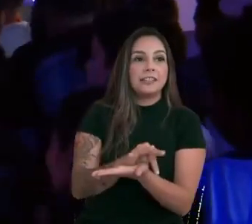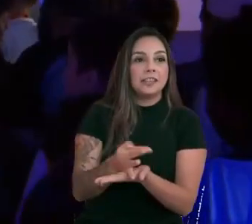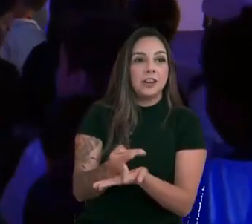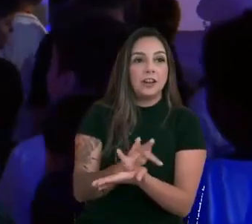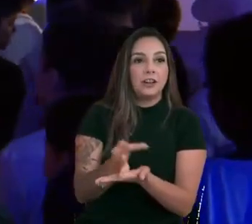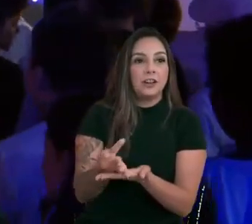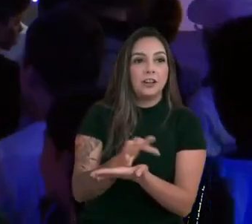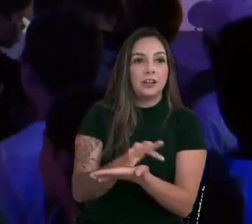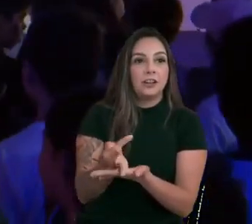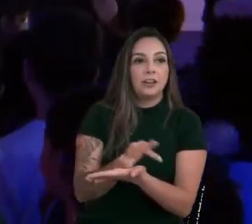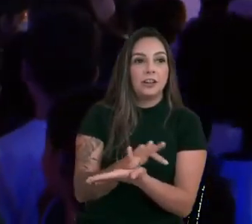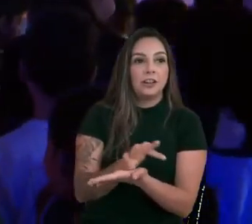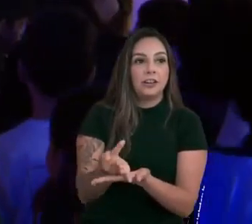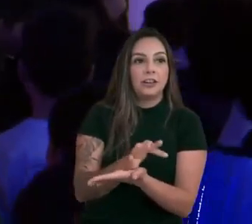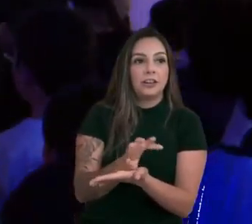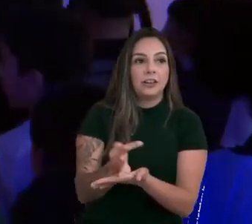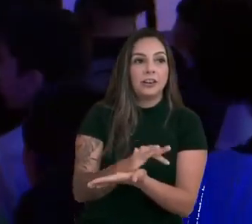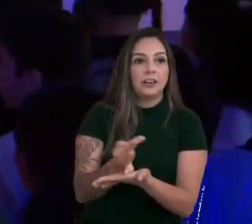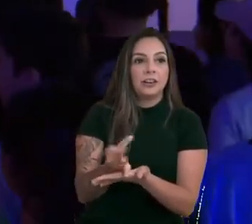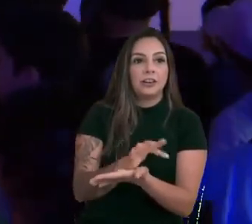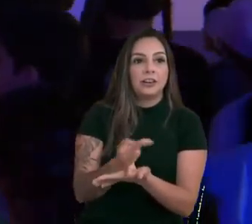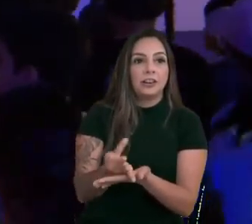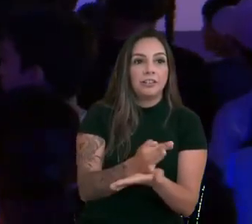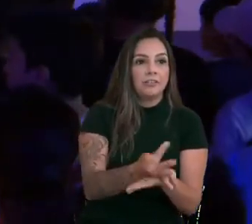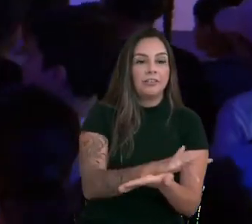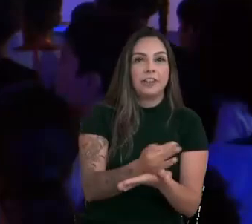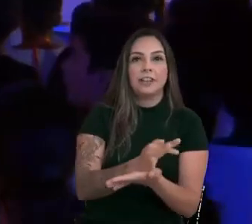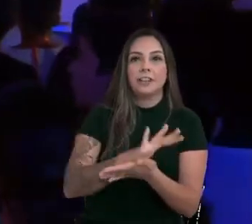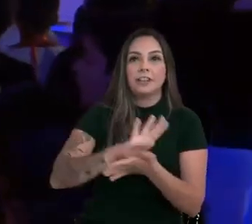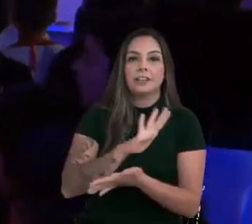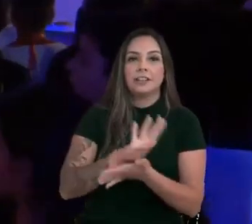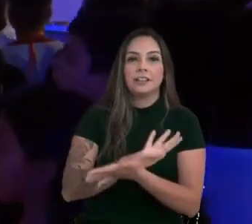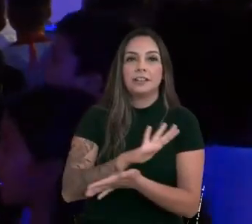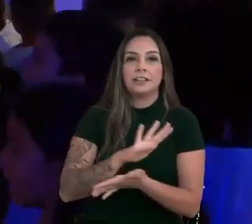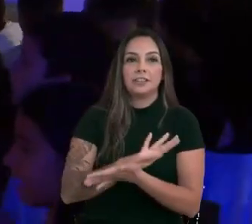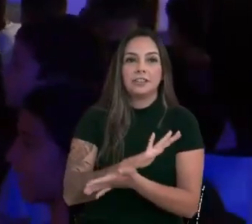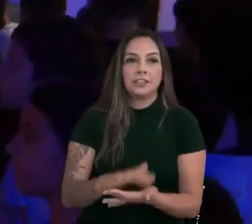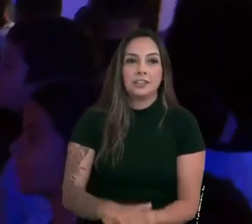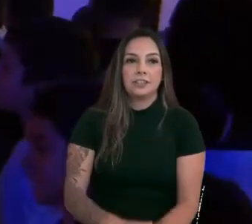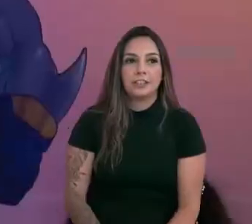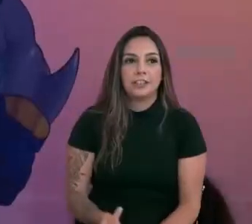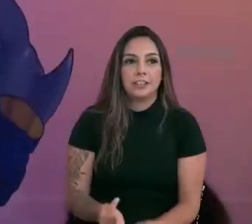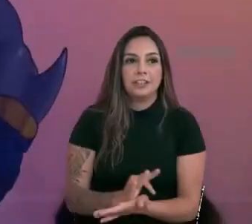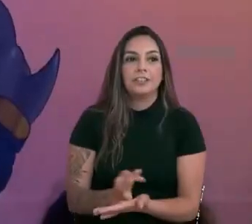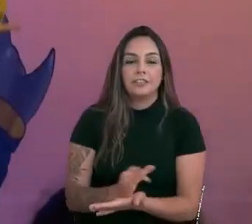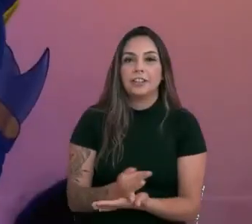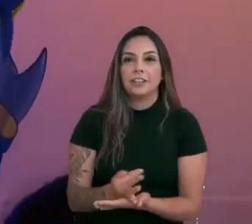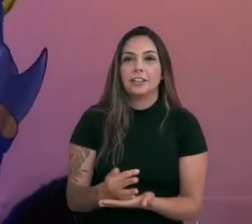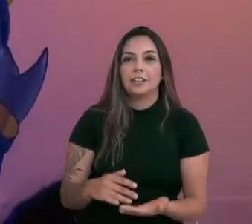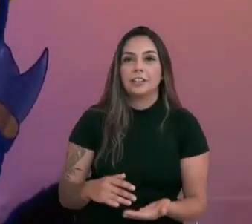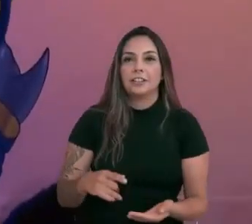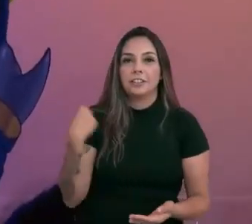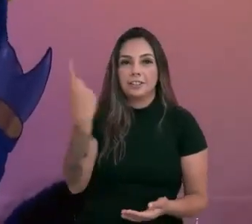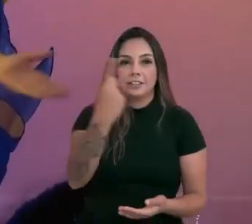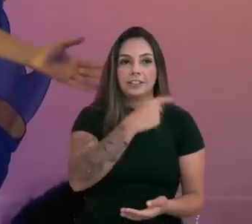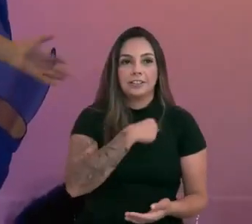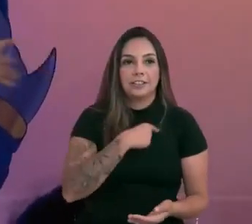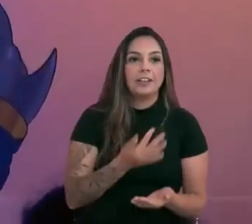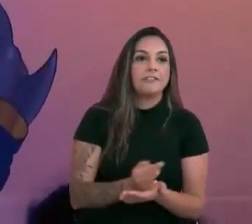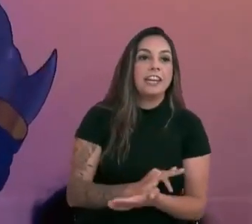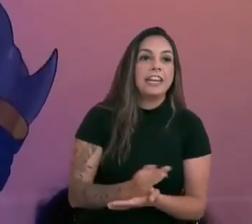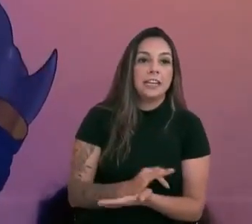que legal. Isso, vamos de novo. Eu, você e nós,